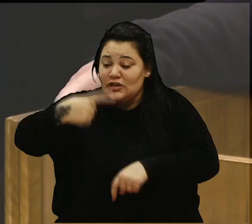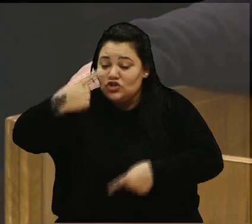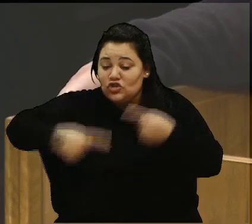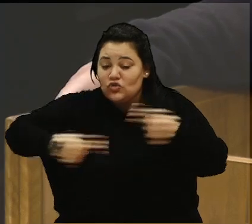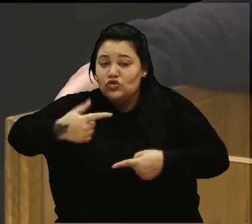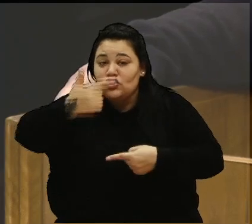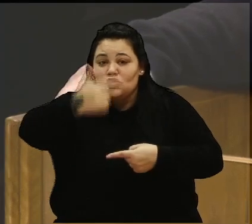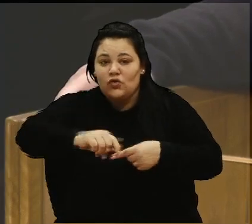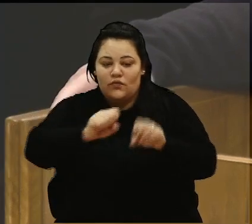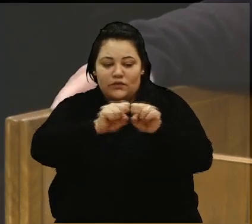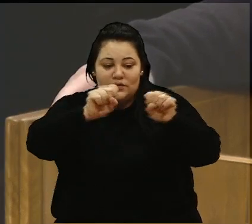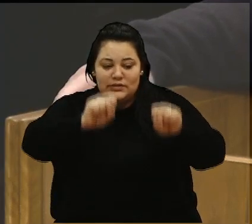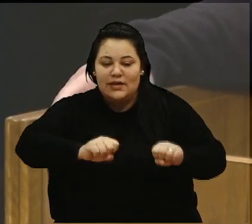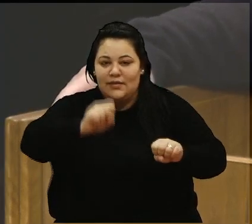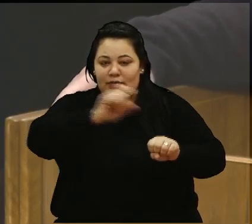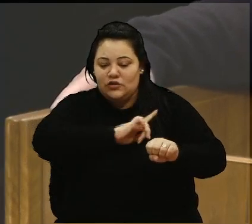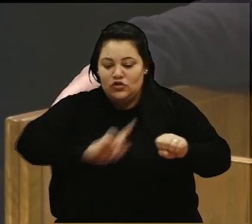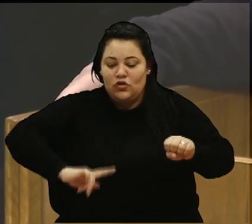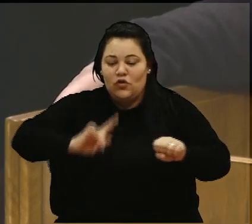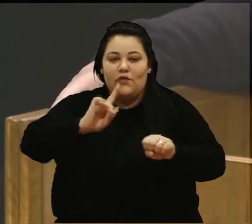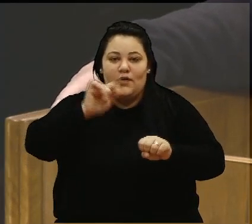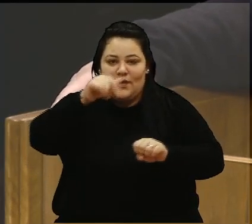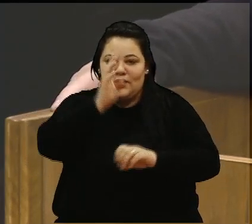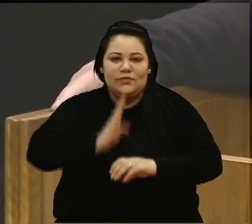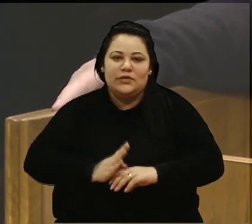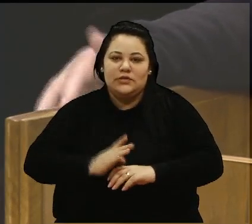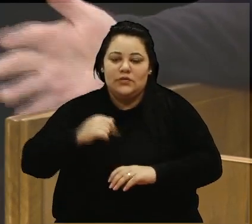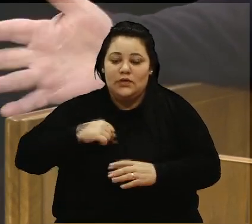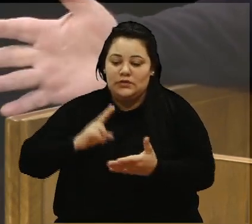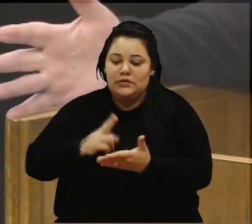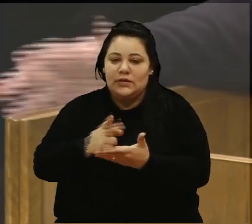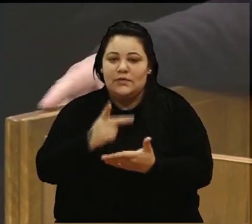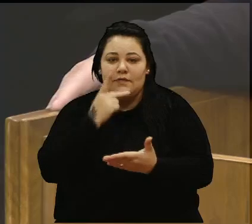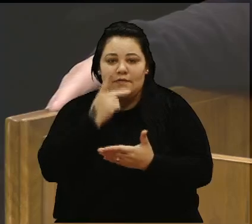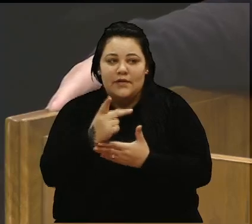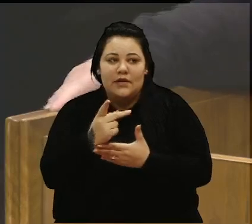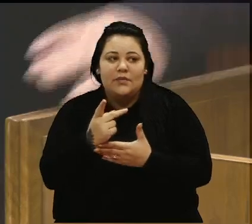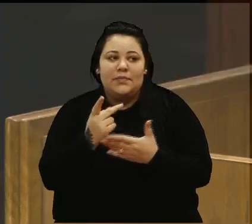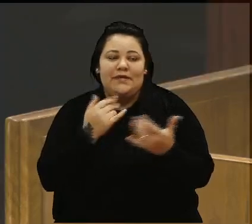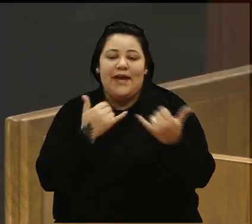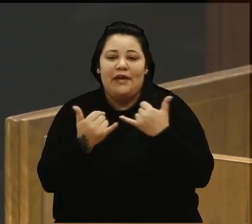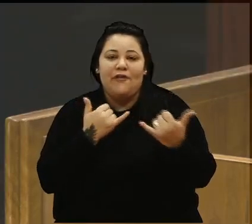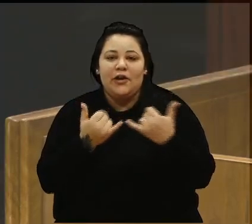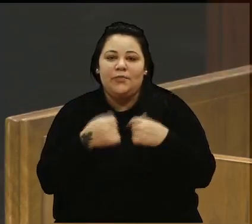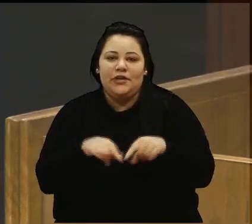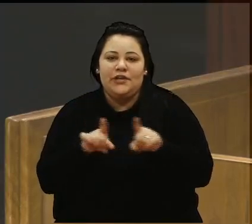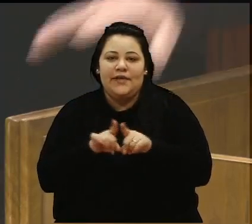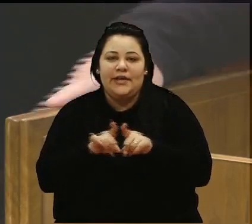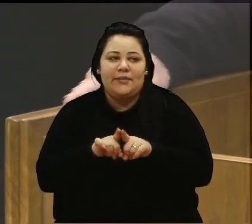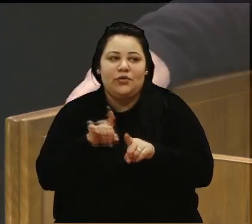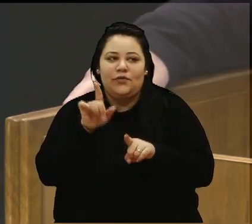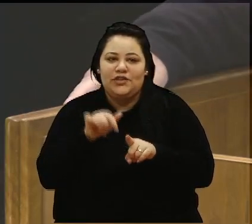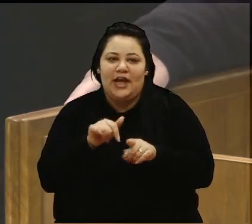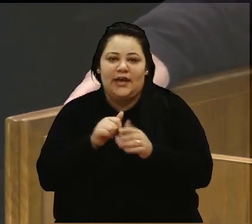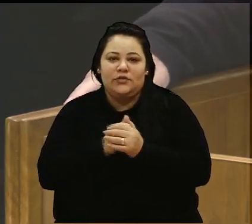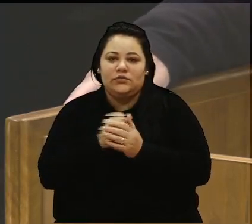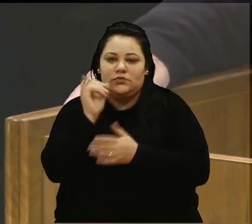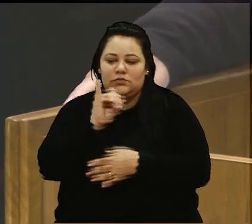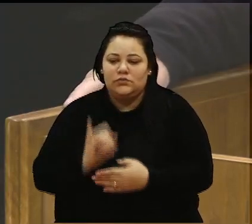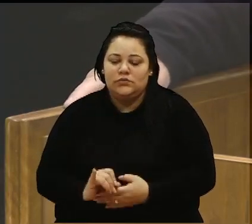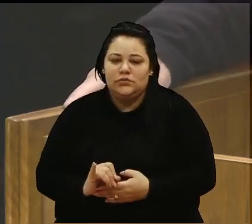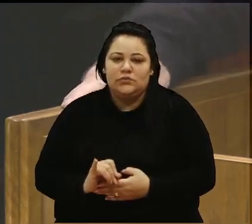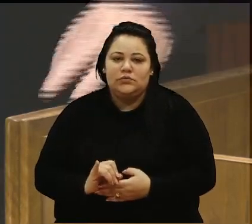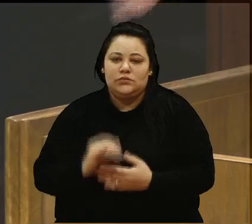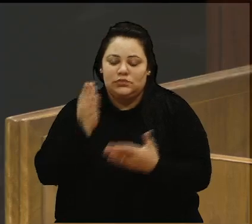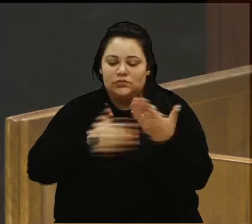de governo no Brasil. Eu uso sempre como exemplo a Itália. A Itália, assim, a cada 4 meses, teve um